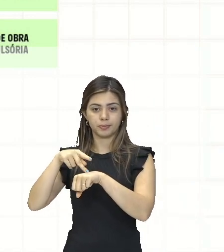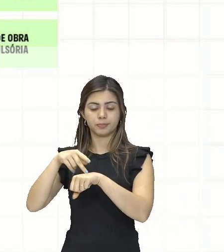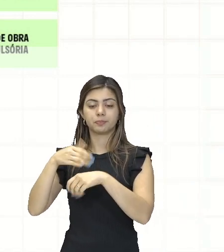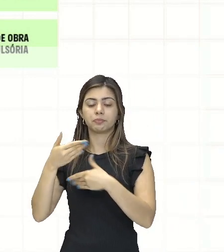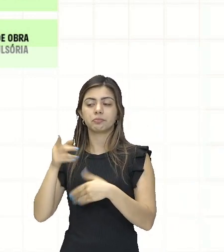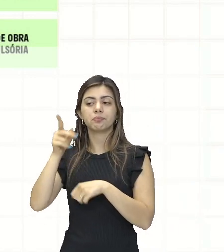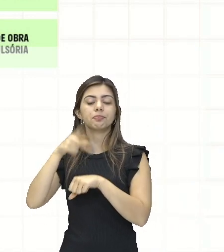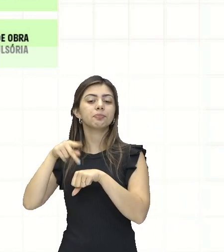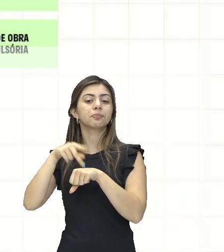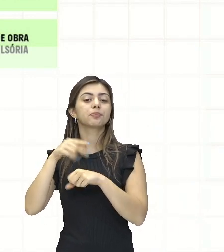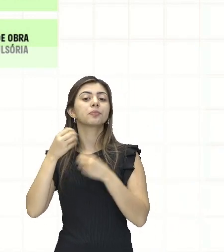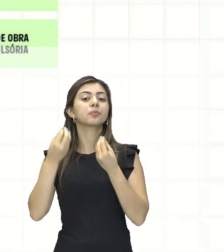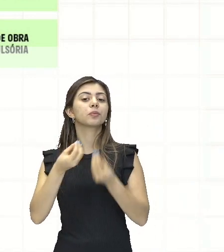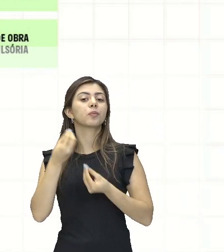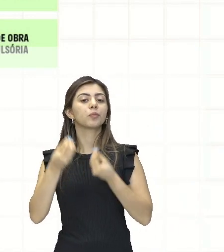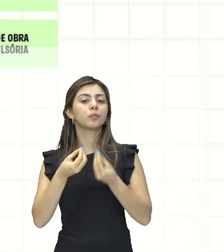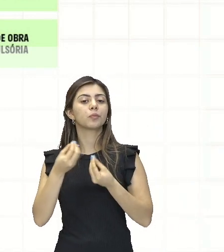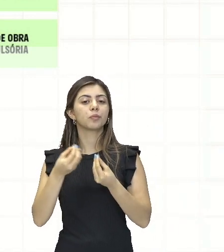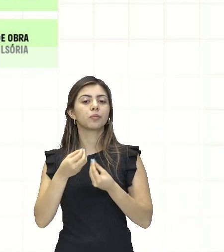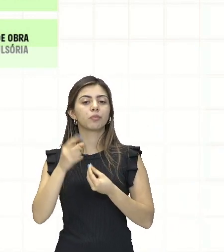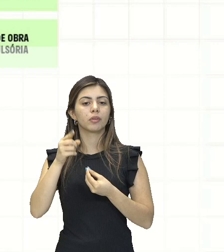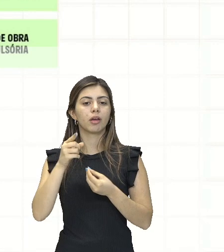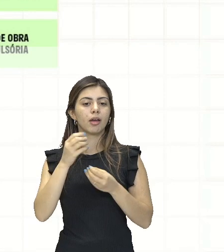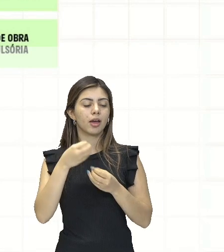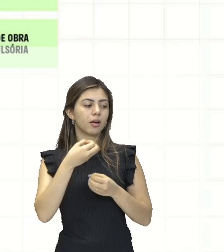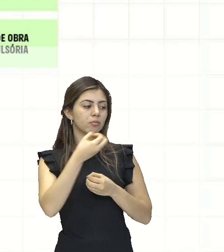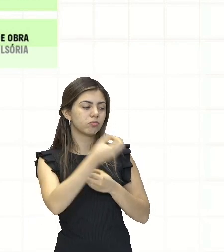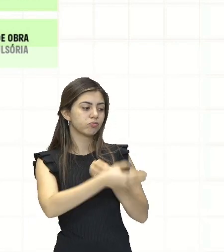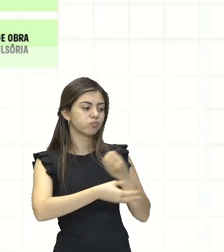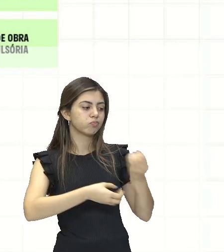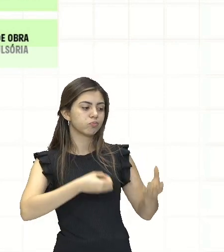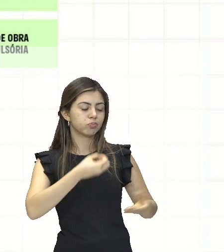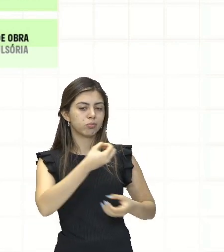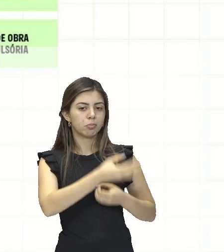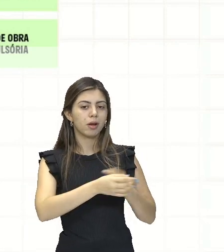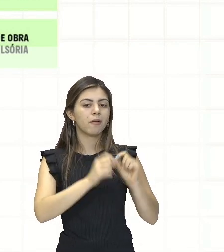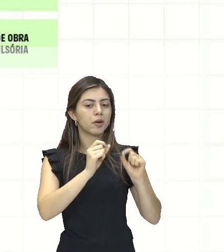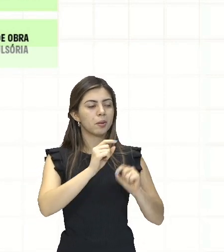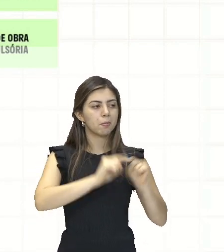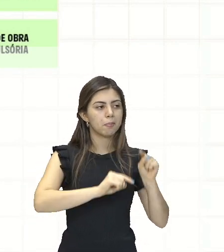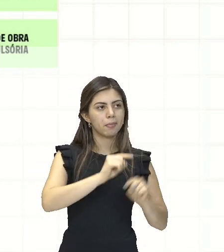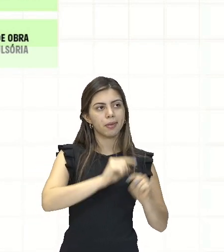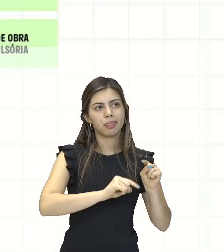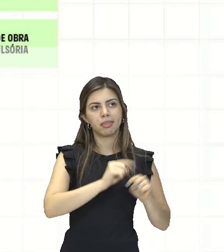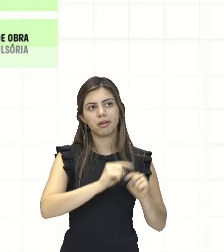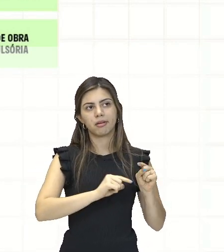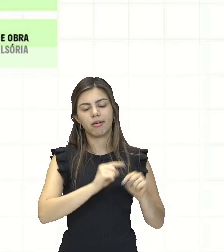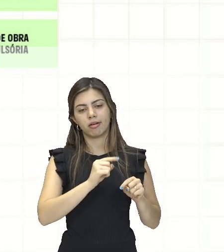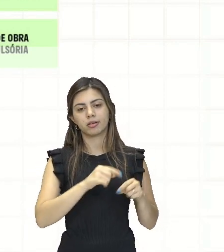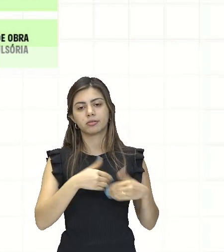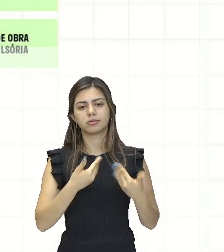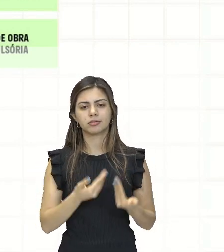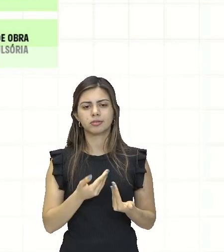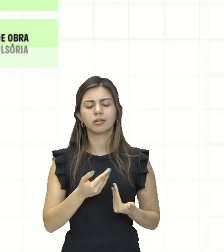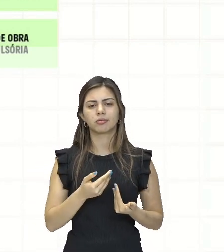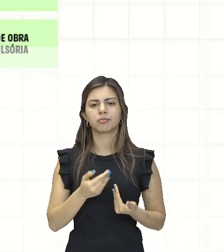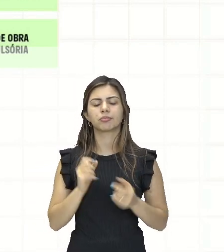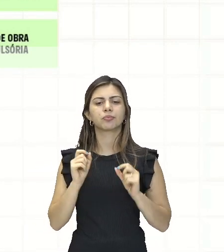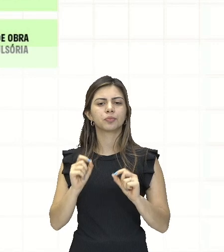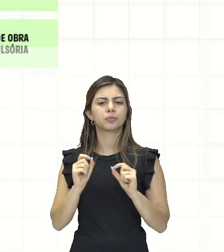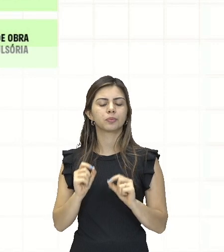metrópole entregava para sua colônia manufaturas e equipamentos. Então, os produtos